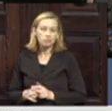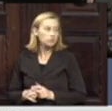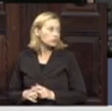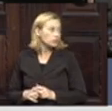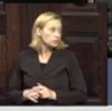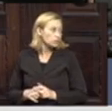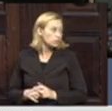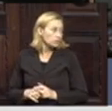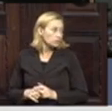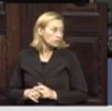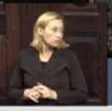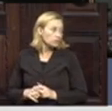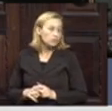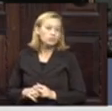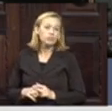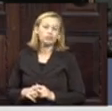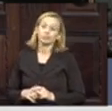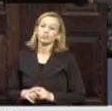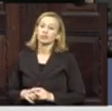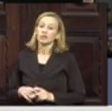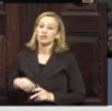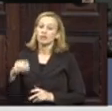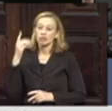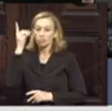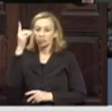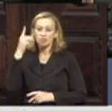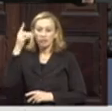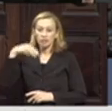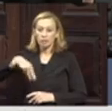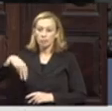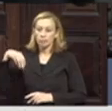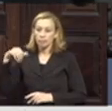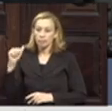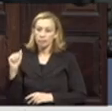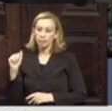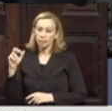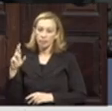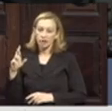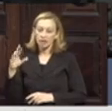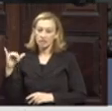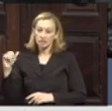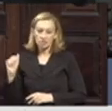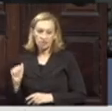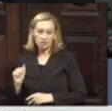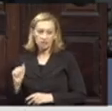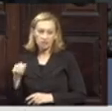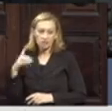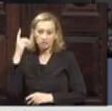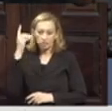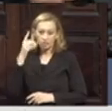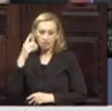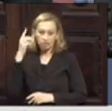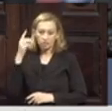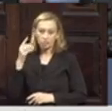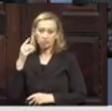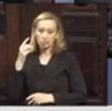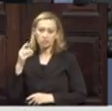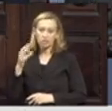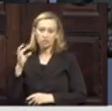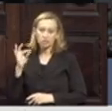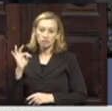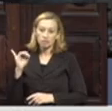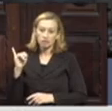DR. Mas infelizmente os engenheiros novos não tem problema nenhum. Não tem experiência em pavimentação.